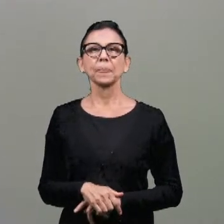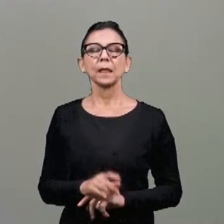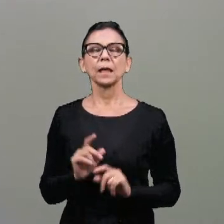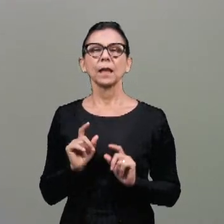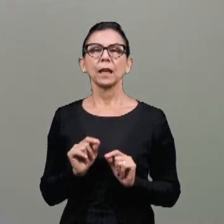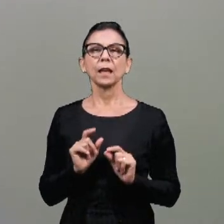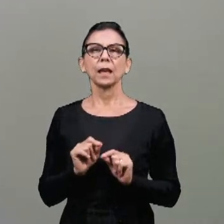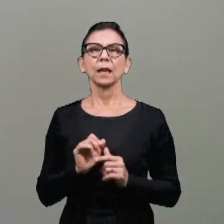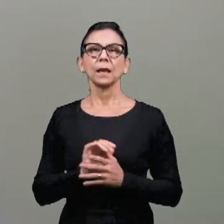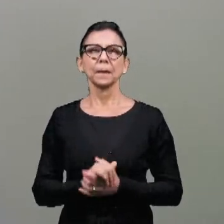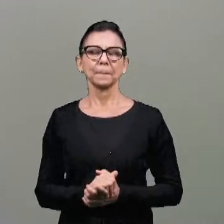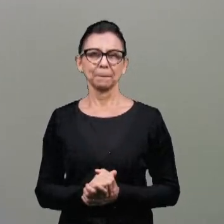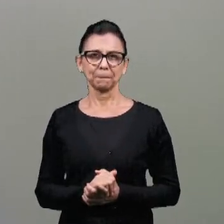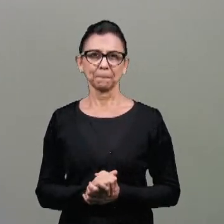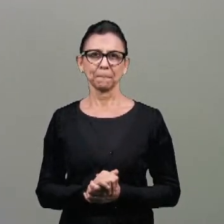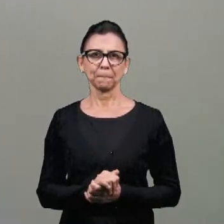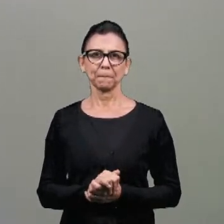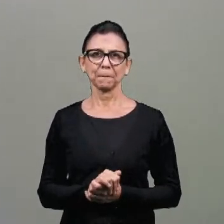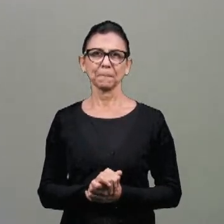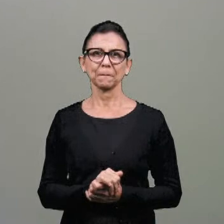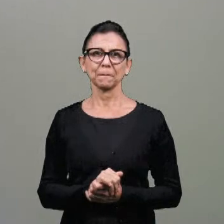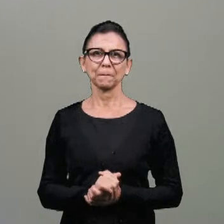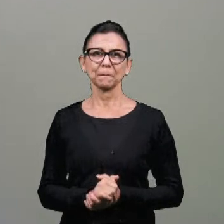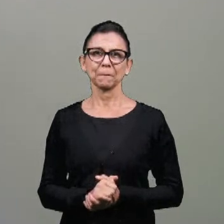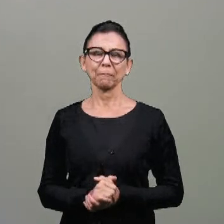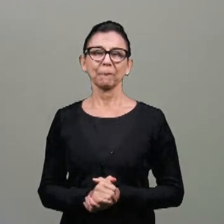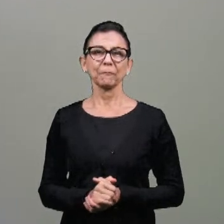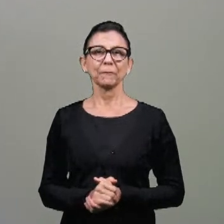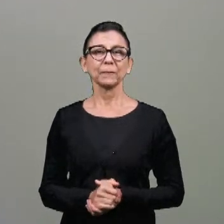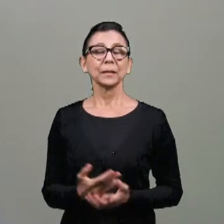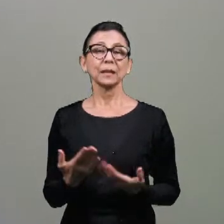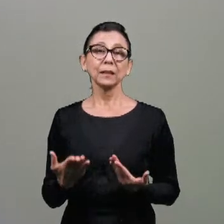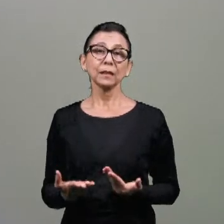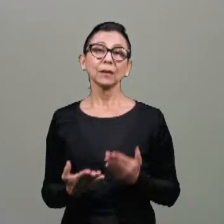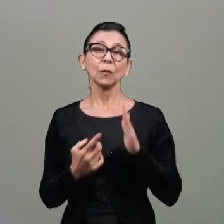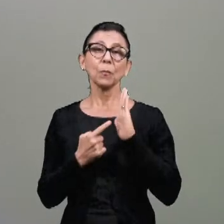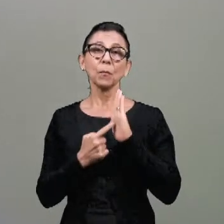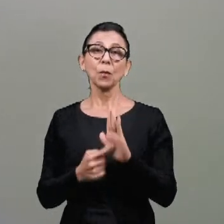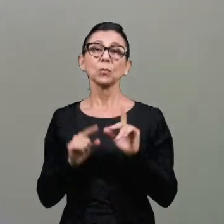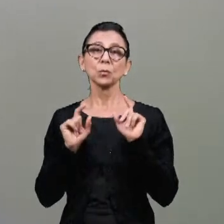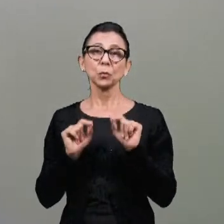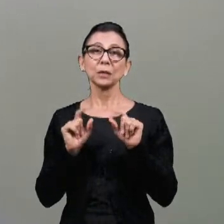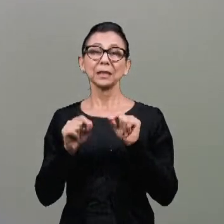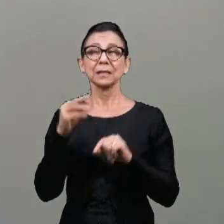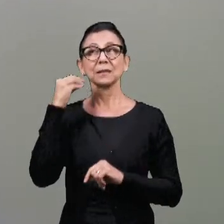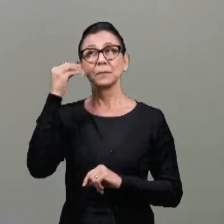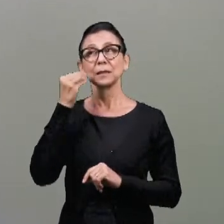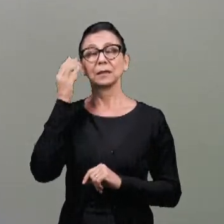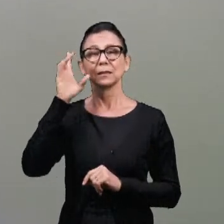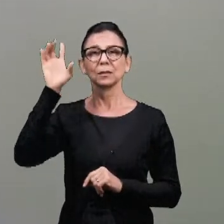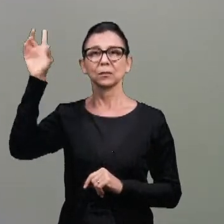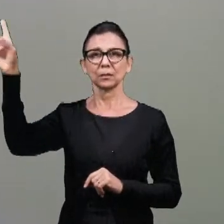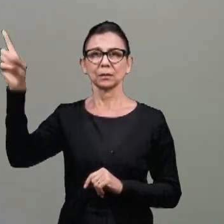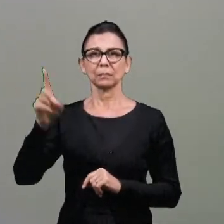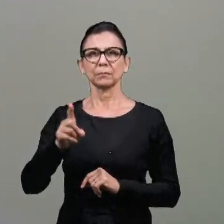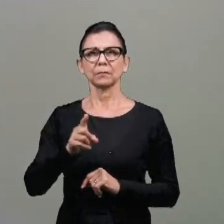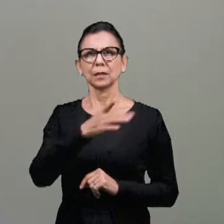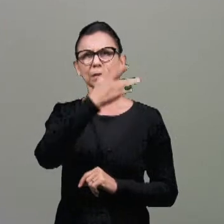reflete o que é ter uma experiência com Deus. Às vezes as pessoas ouvem